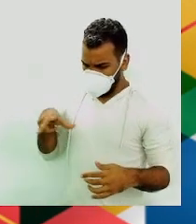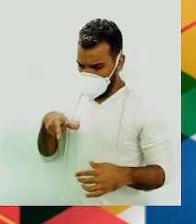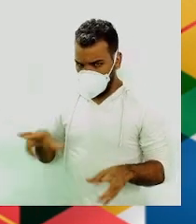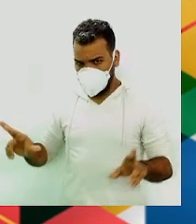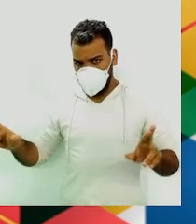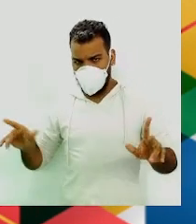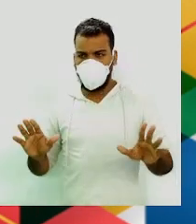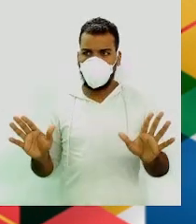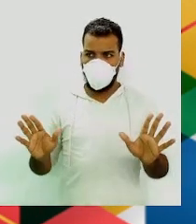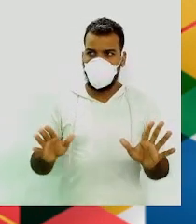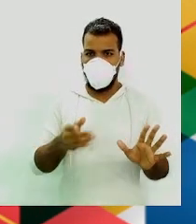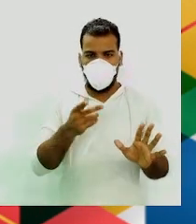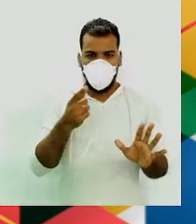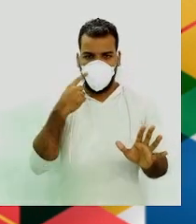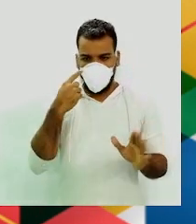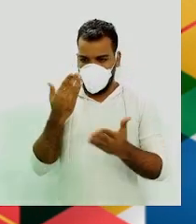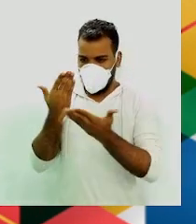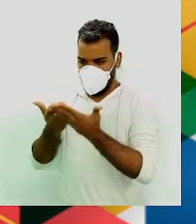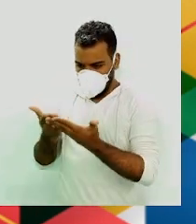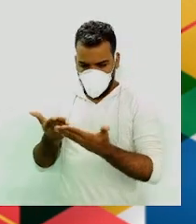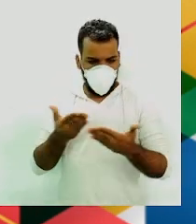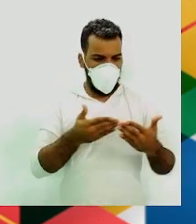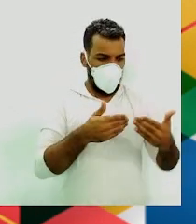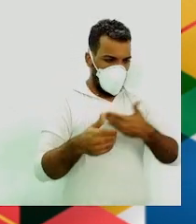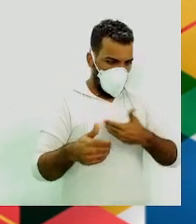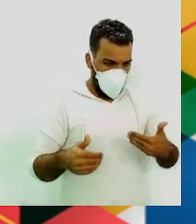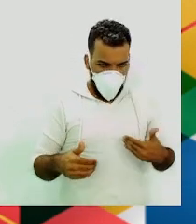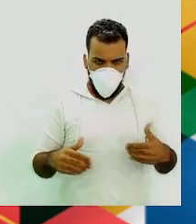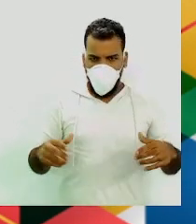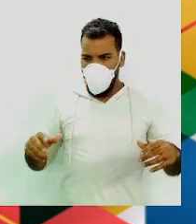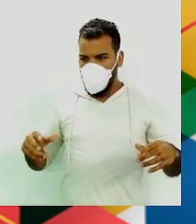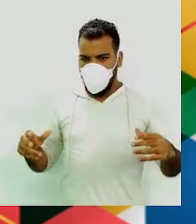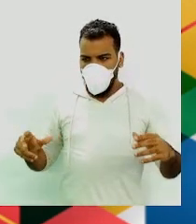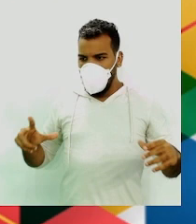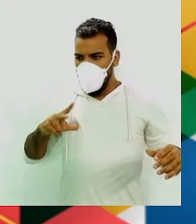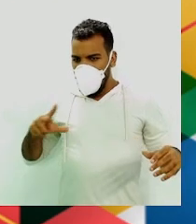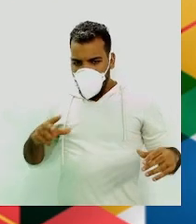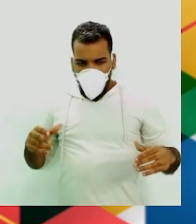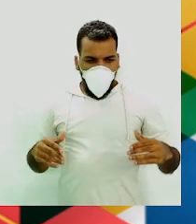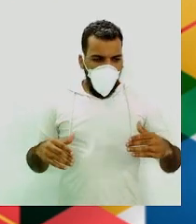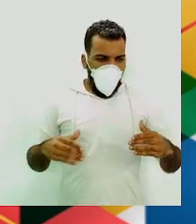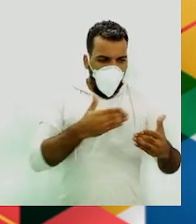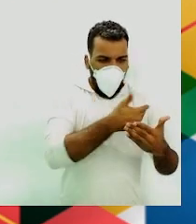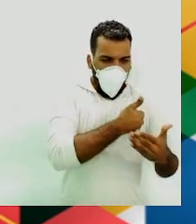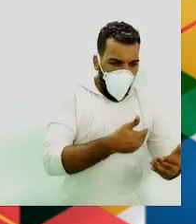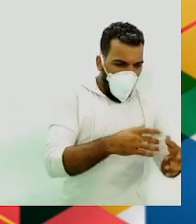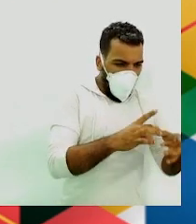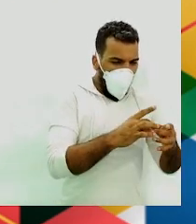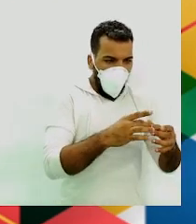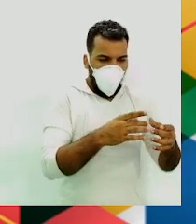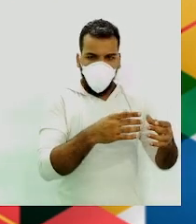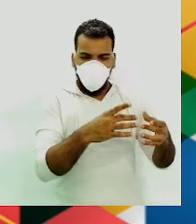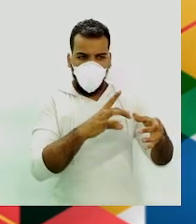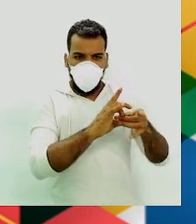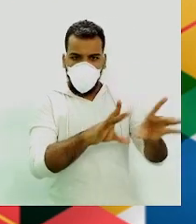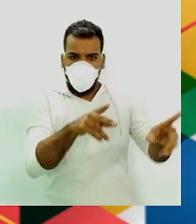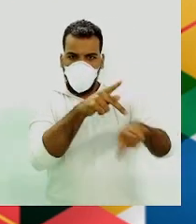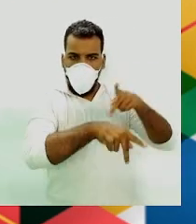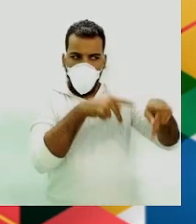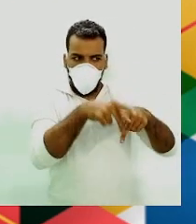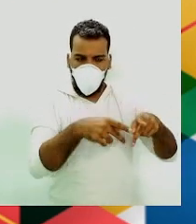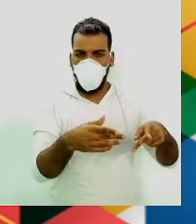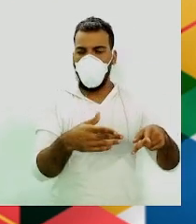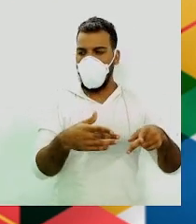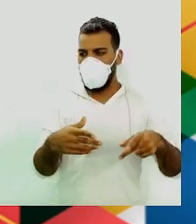que é o chamado, quando a gente faz o estudo sobre o público e o privado. Qual é a característica desse espaço público ou como ele